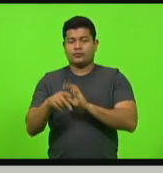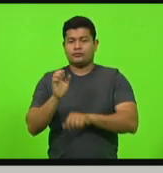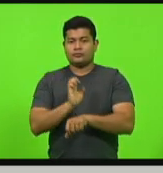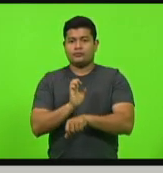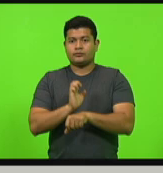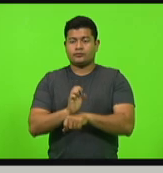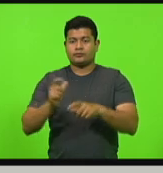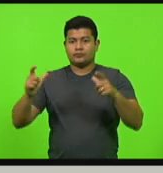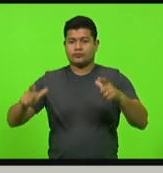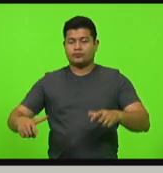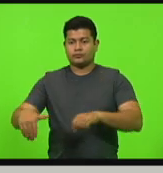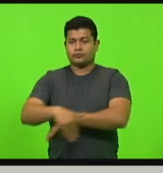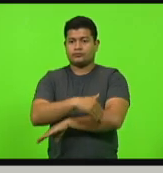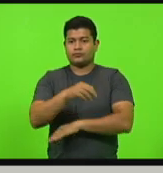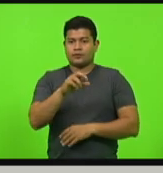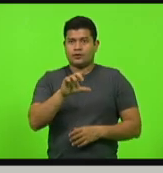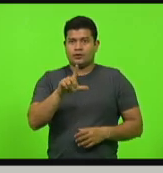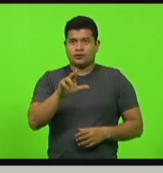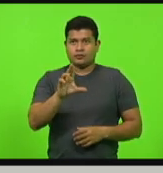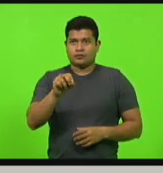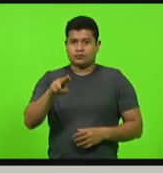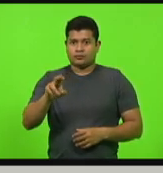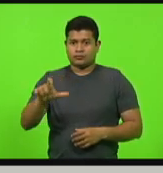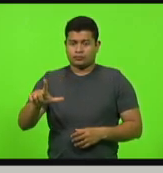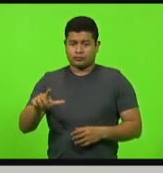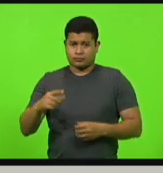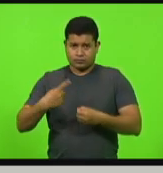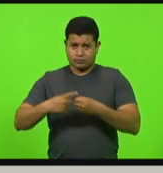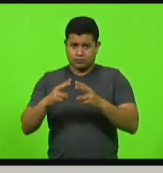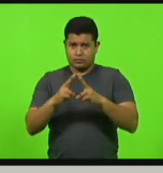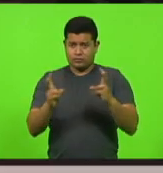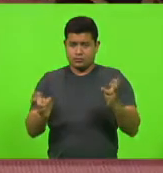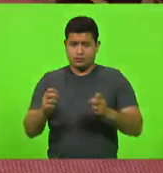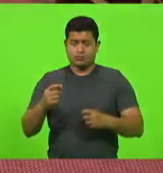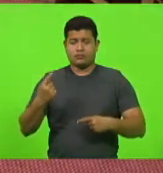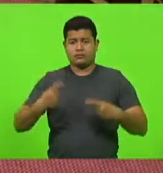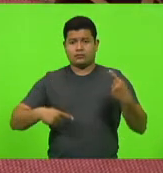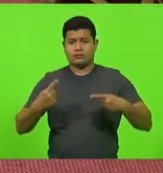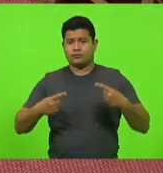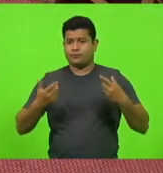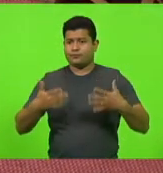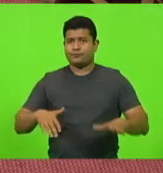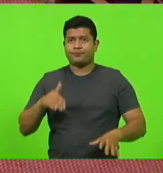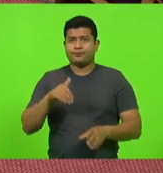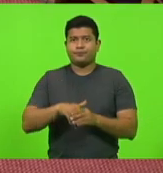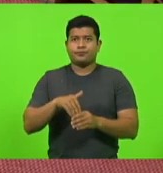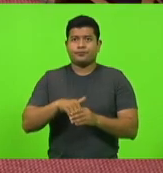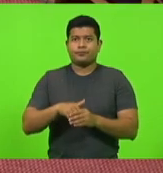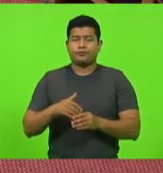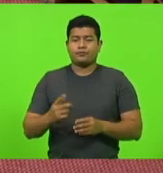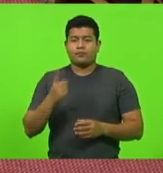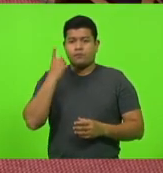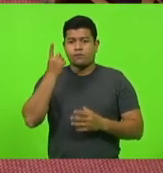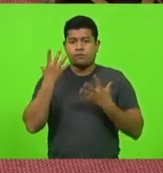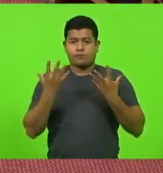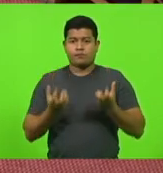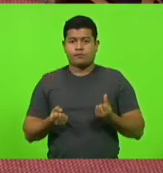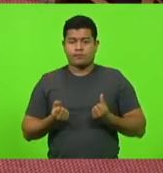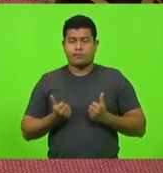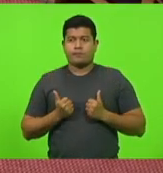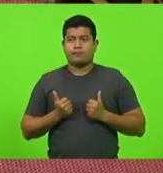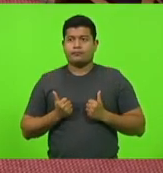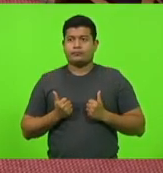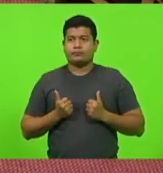rua Leonel Pereira, no município de Florianópolis. Em discussão. Não havendo quem queira discutir, em votação. Deputados que aprovam, permaneçam